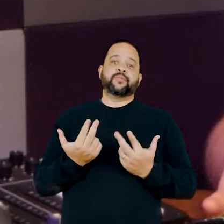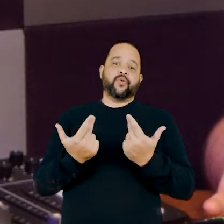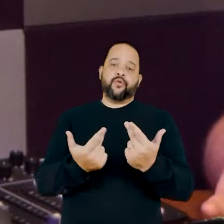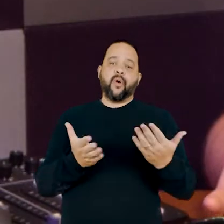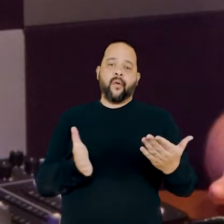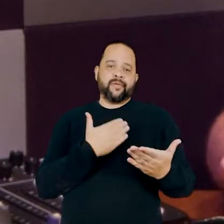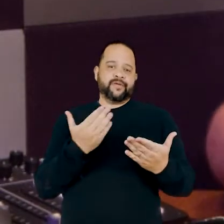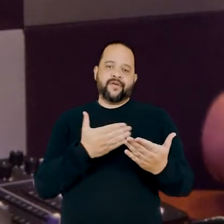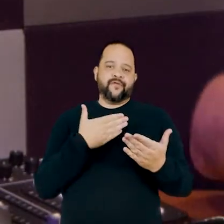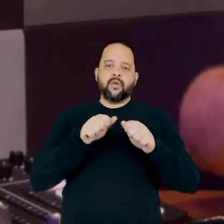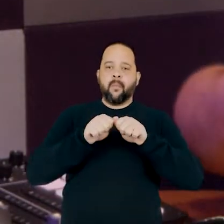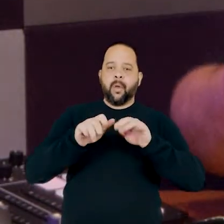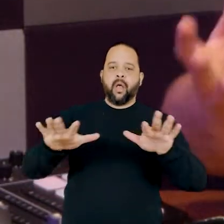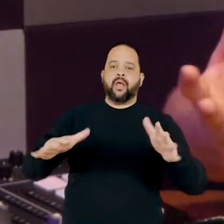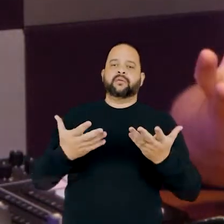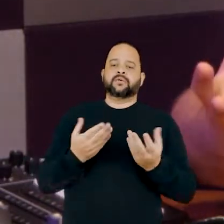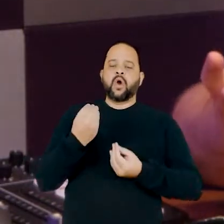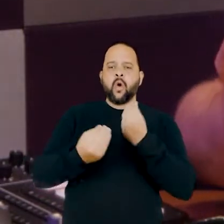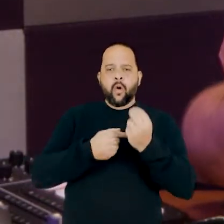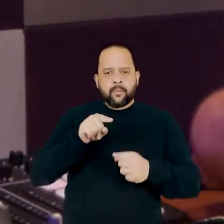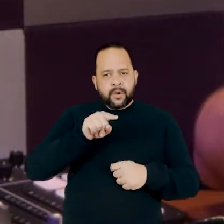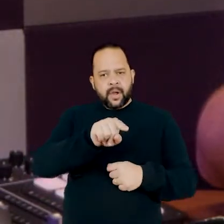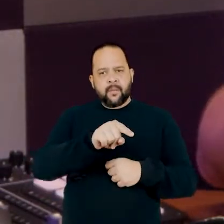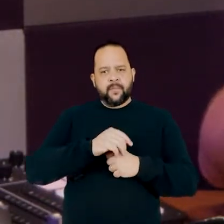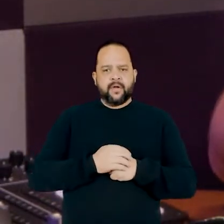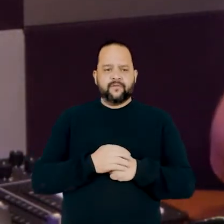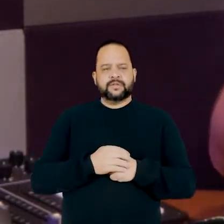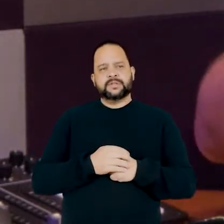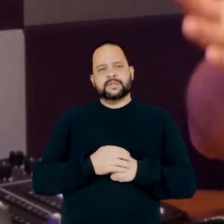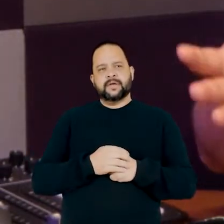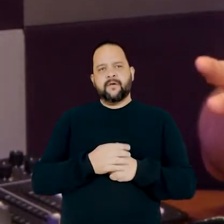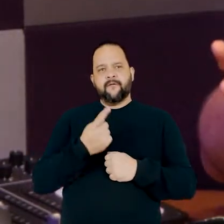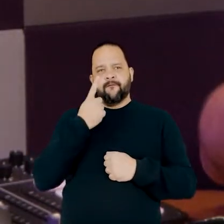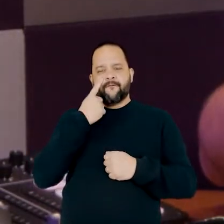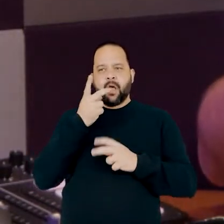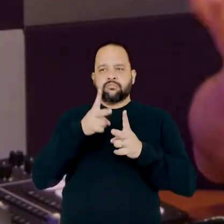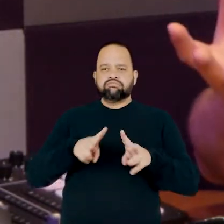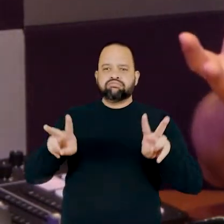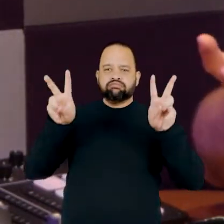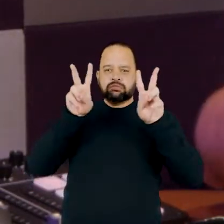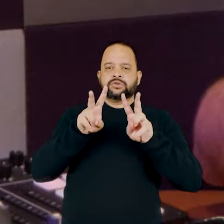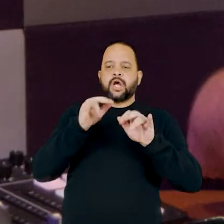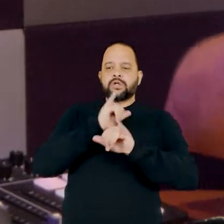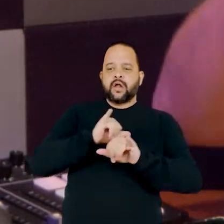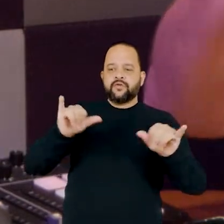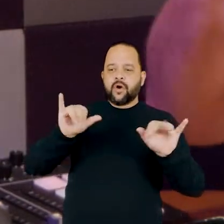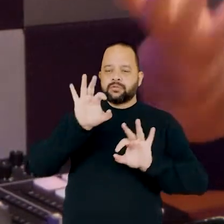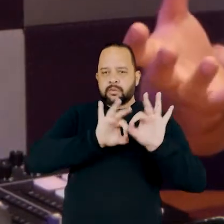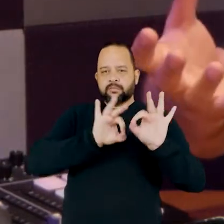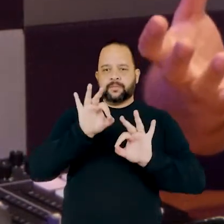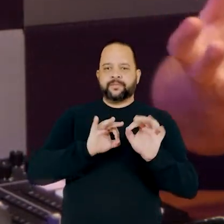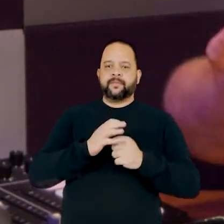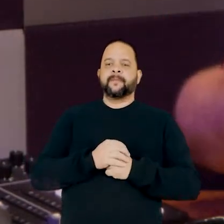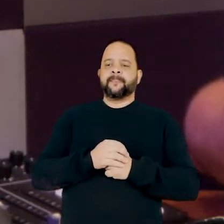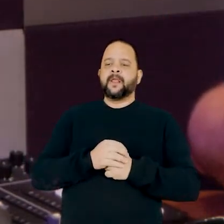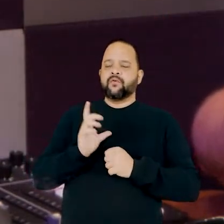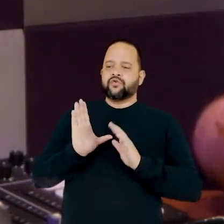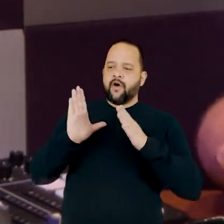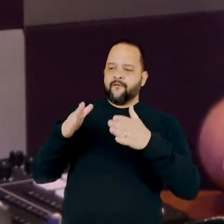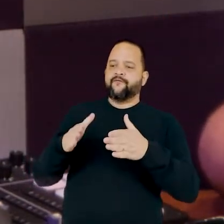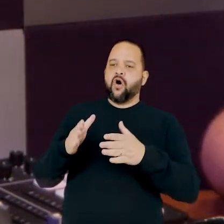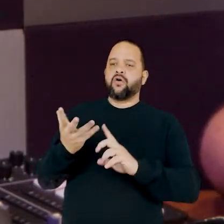revistas, nesse caso. Como que é pra você, nesse caso, olhar pra divulgação? Continua sendo artista?